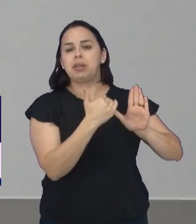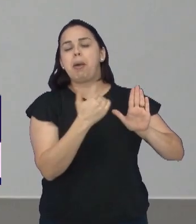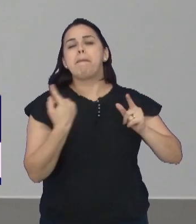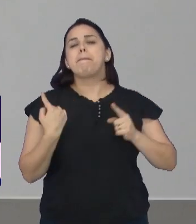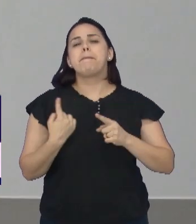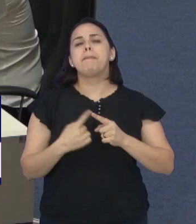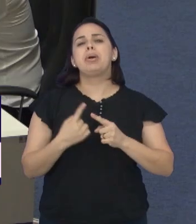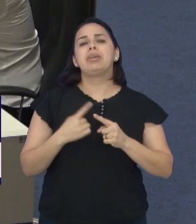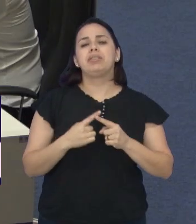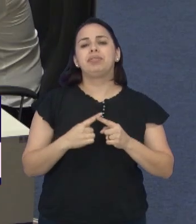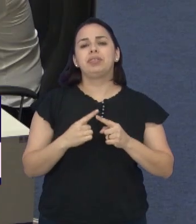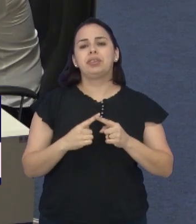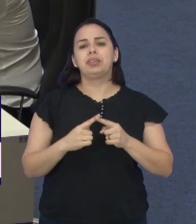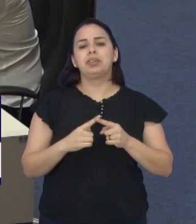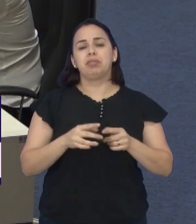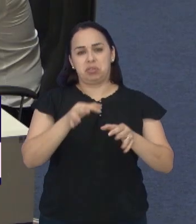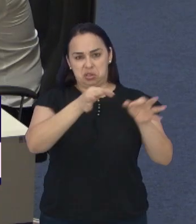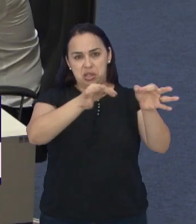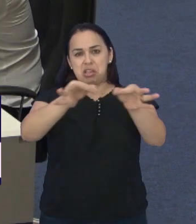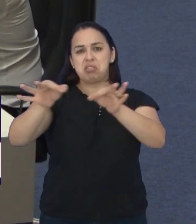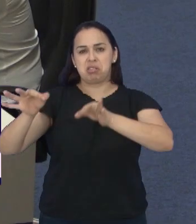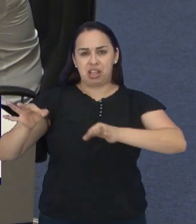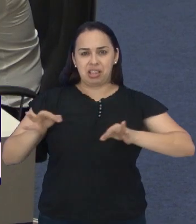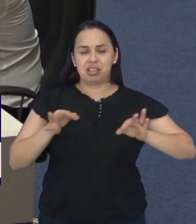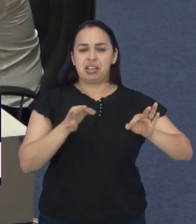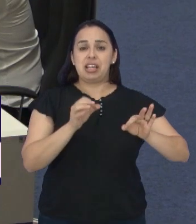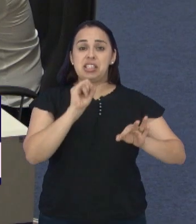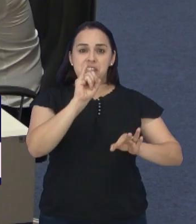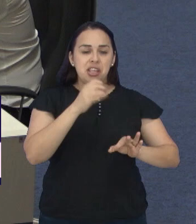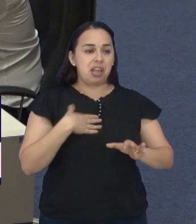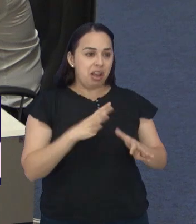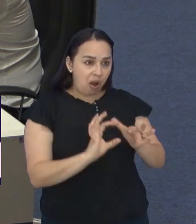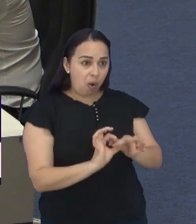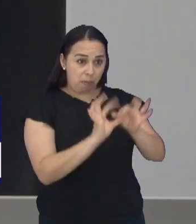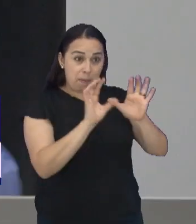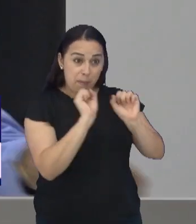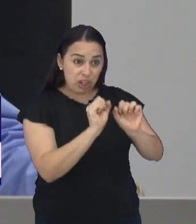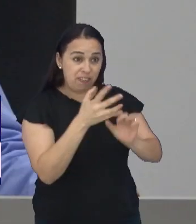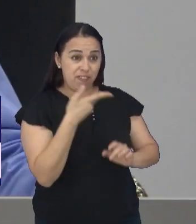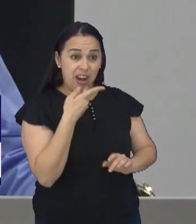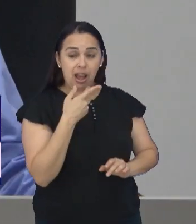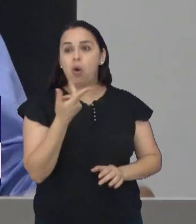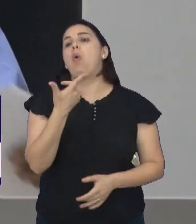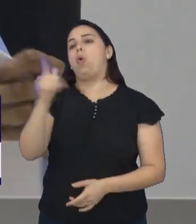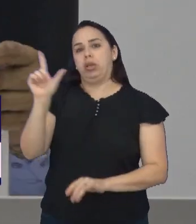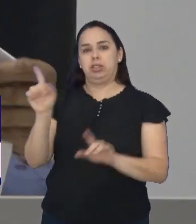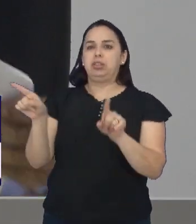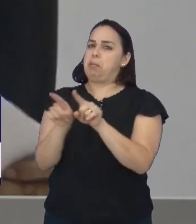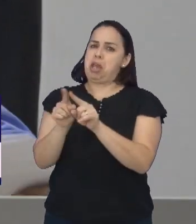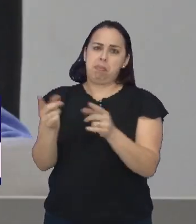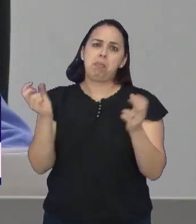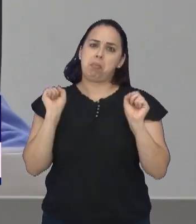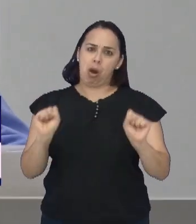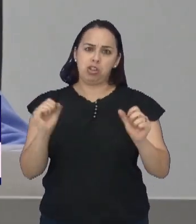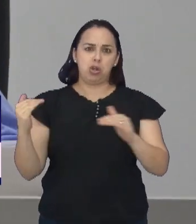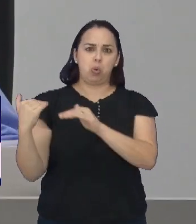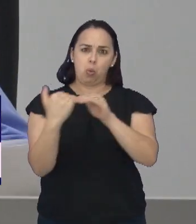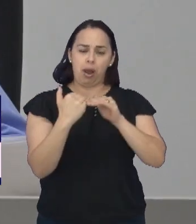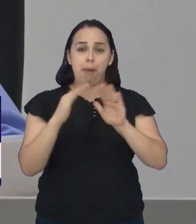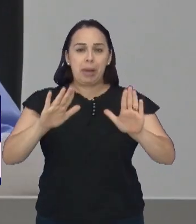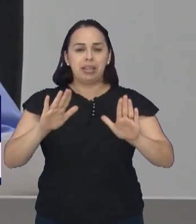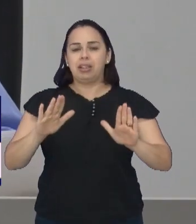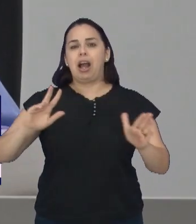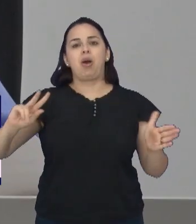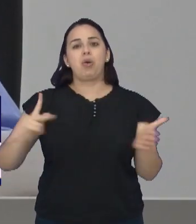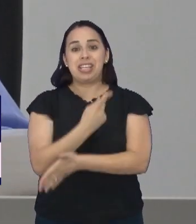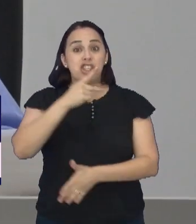gente... Está certo os vereadores, quando abre mão para um, tem que abrir para os 21. Mas isso não vai mais acontecer. Em discussão